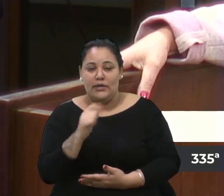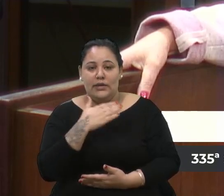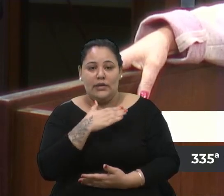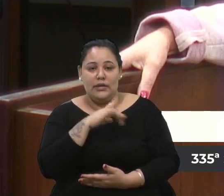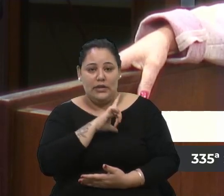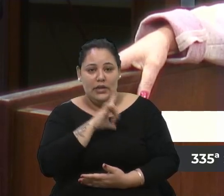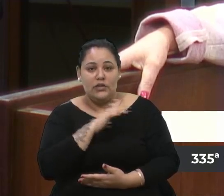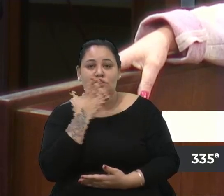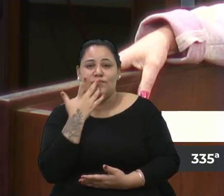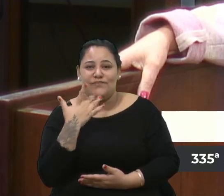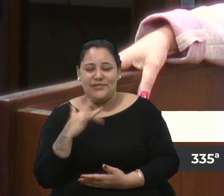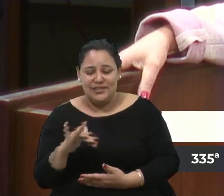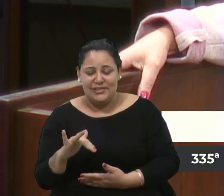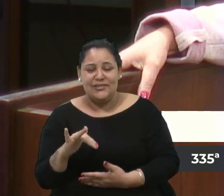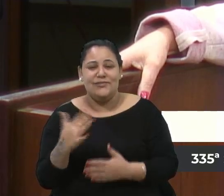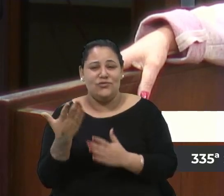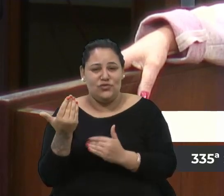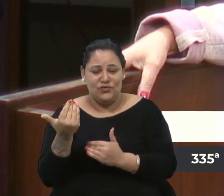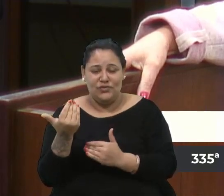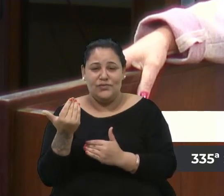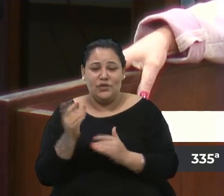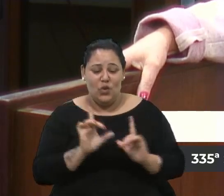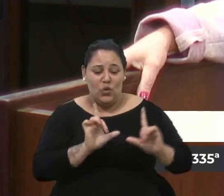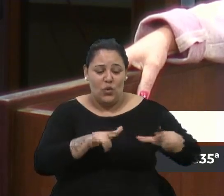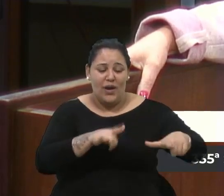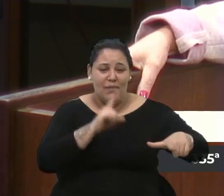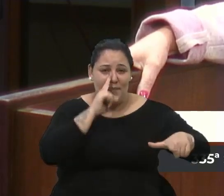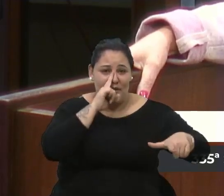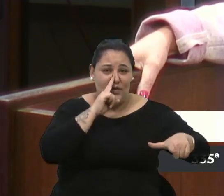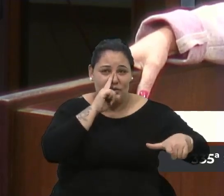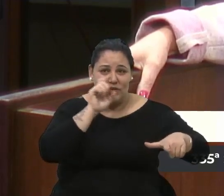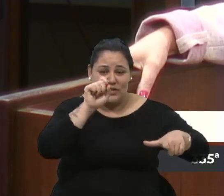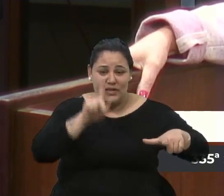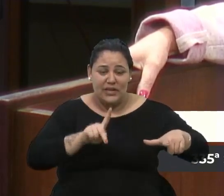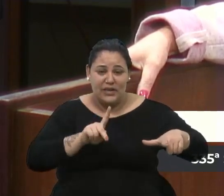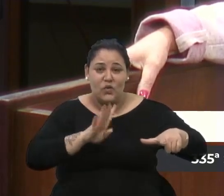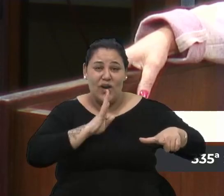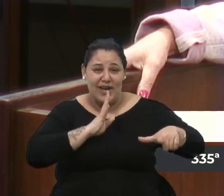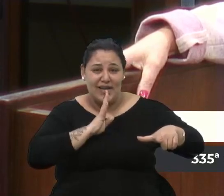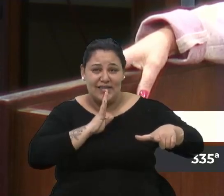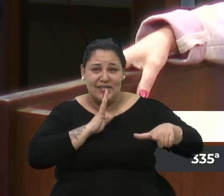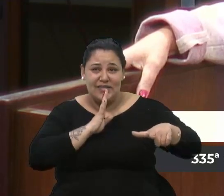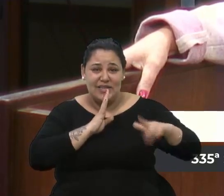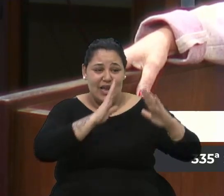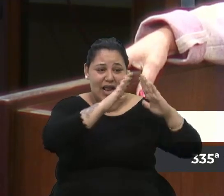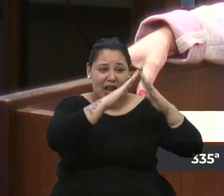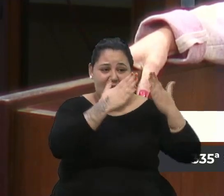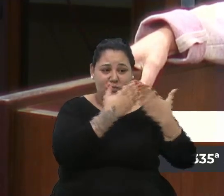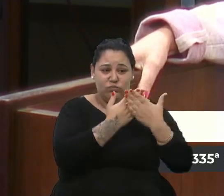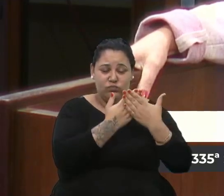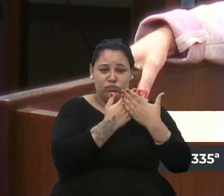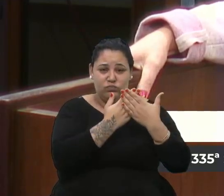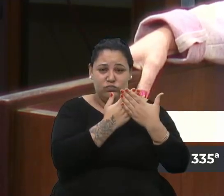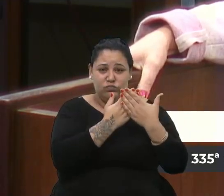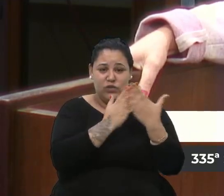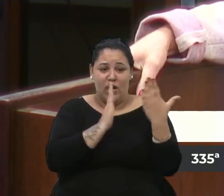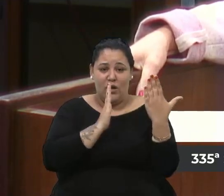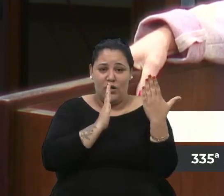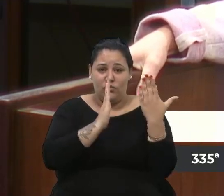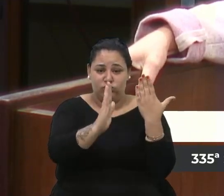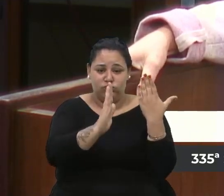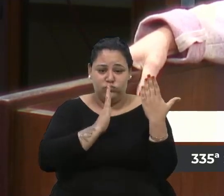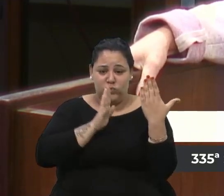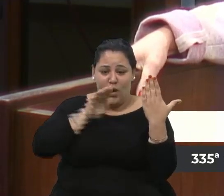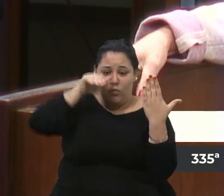um lugar bastante perigoso também. Quem conhece, na lateral da escola, é um morro que dá muita tentação